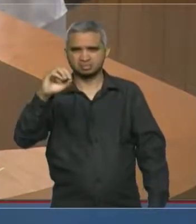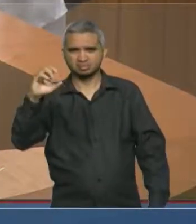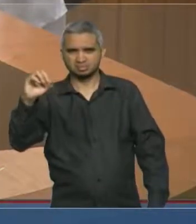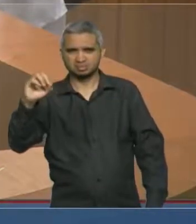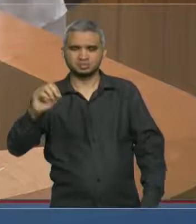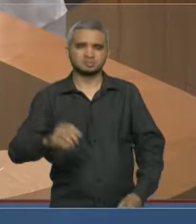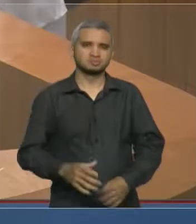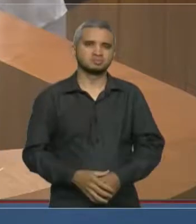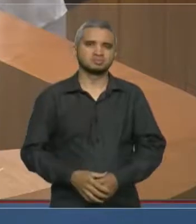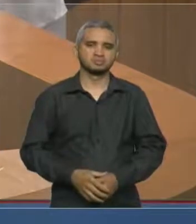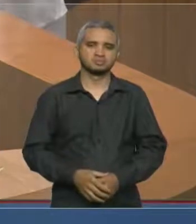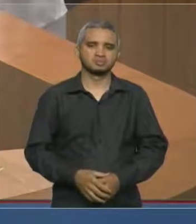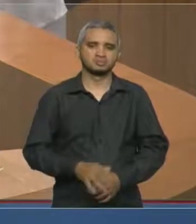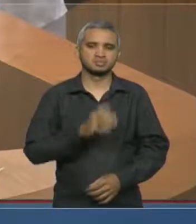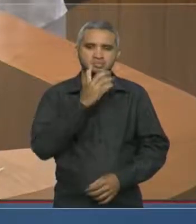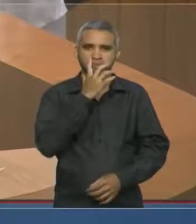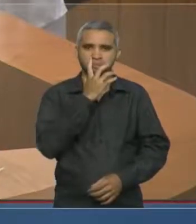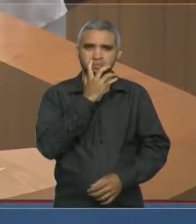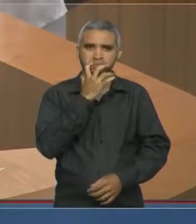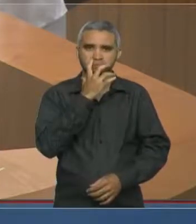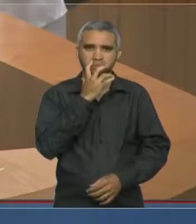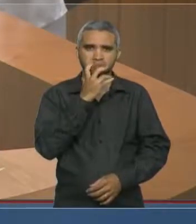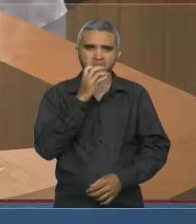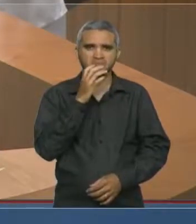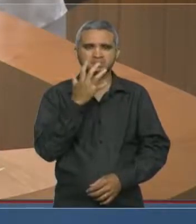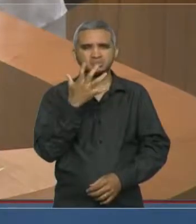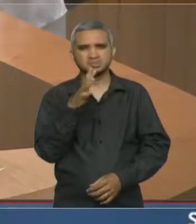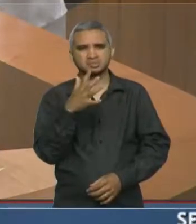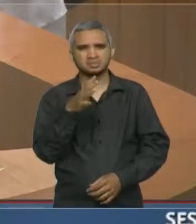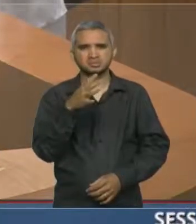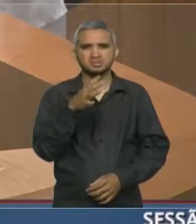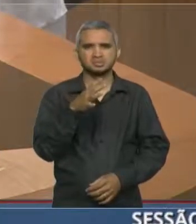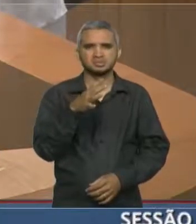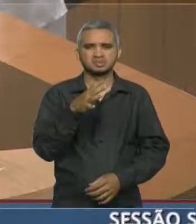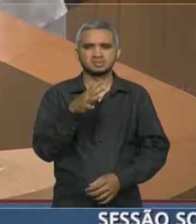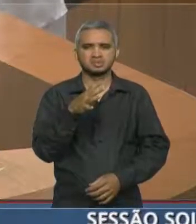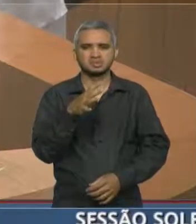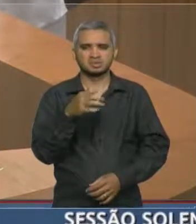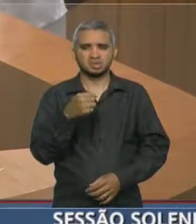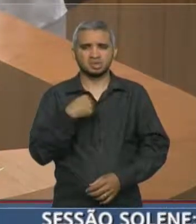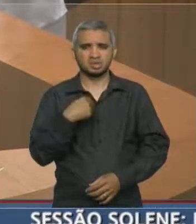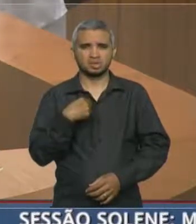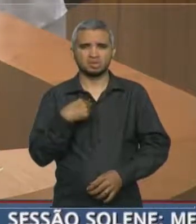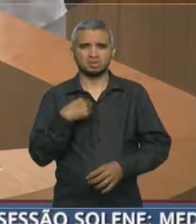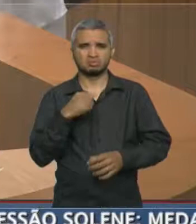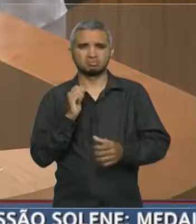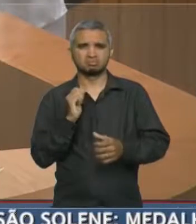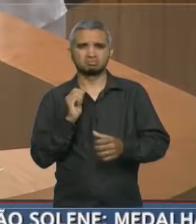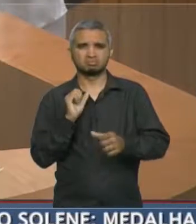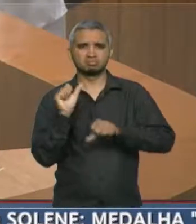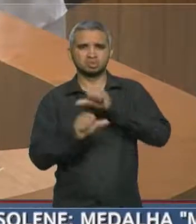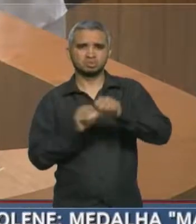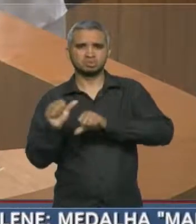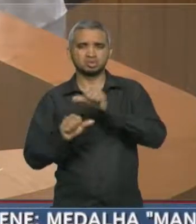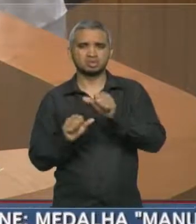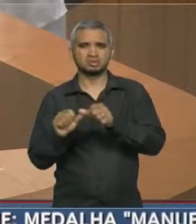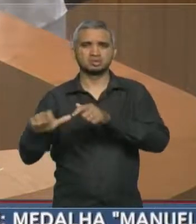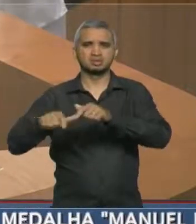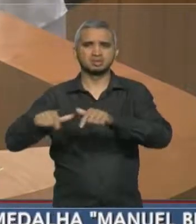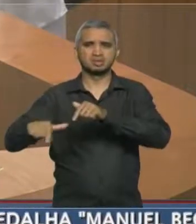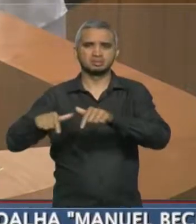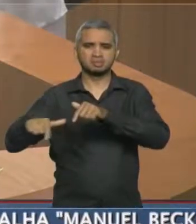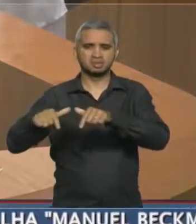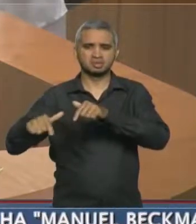já prestes a ser guindado a uma vaga no Tribunal de Contas do Estado do Maranhão,